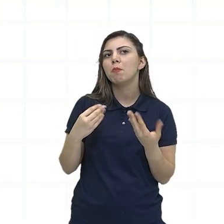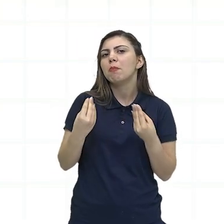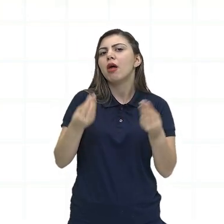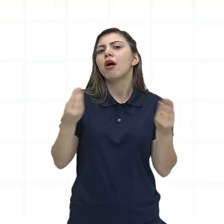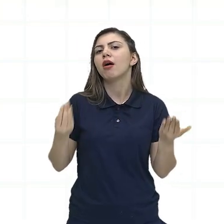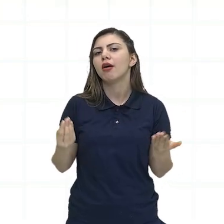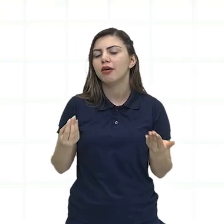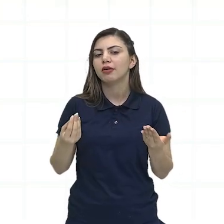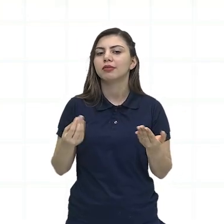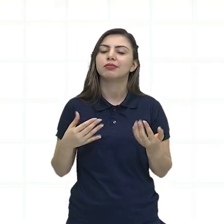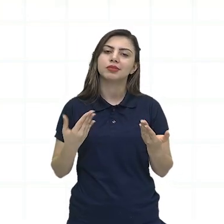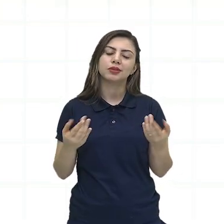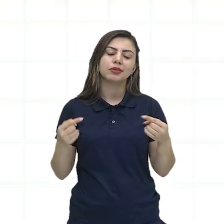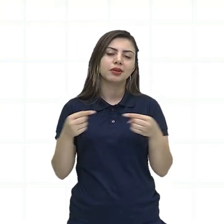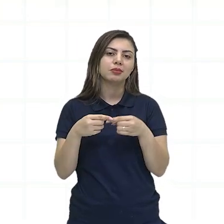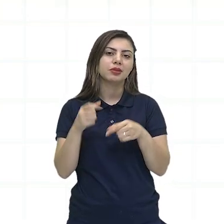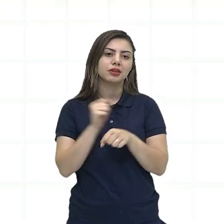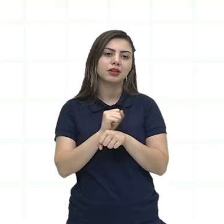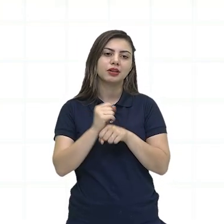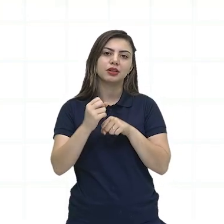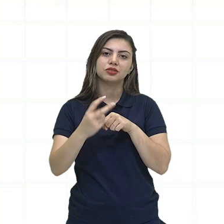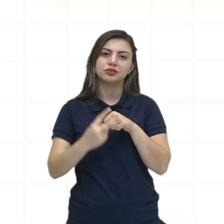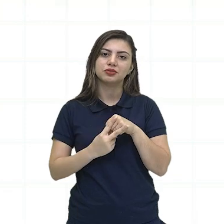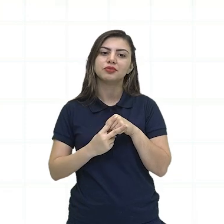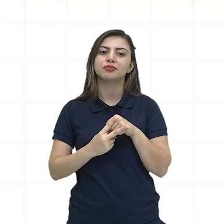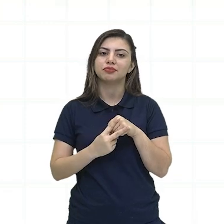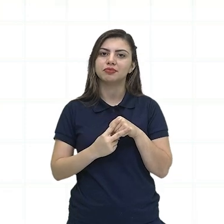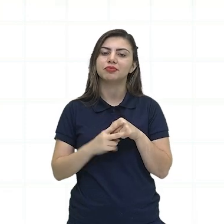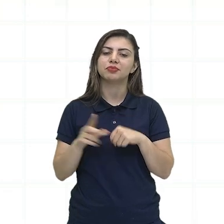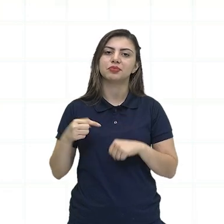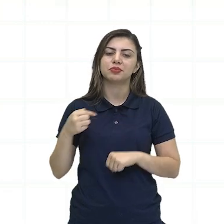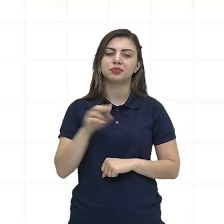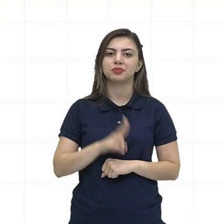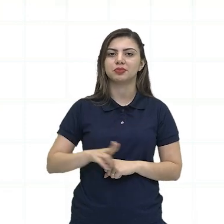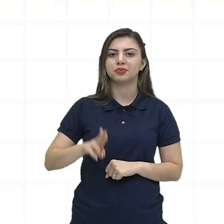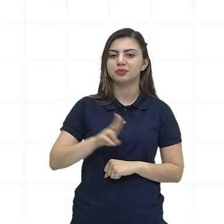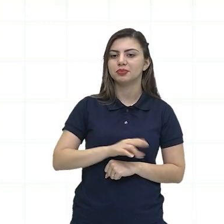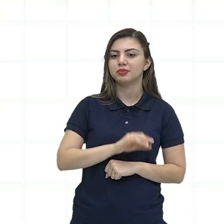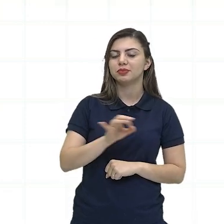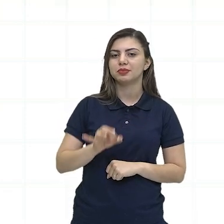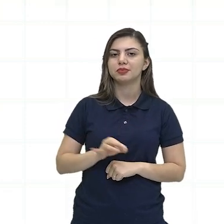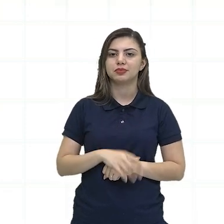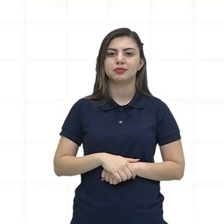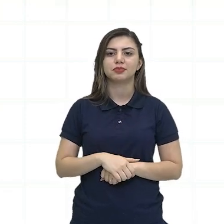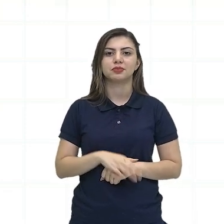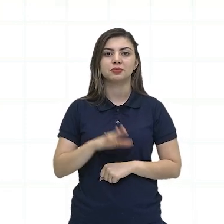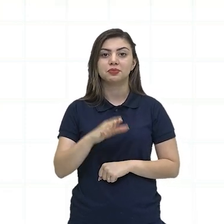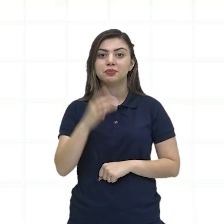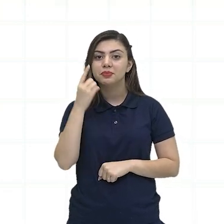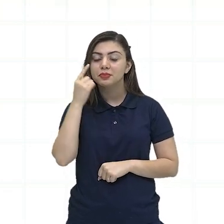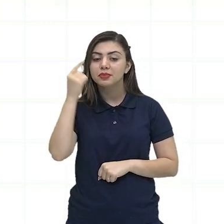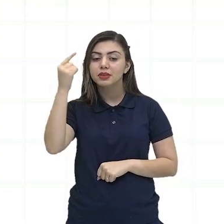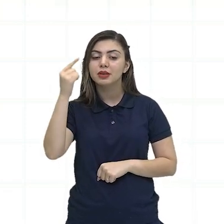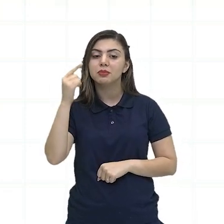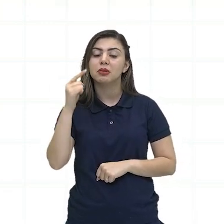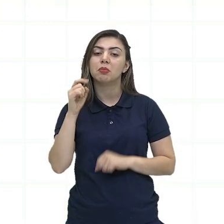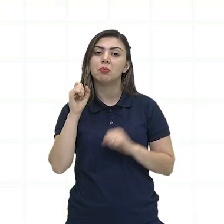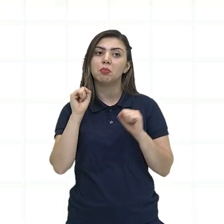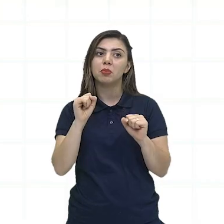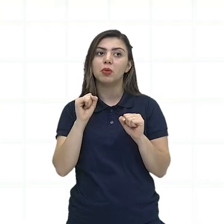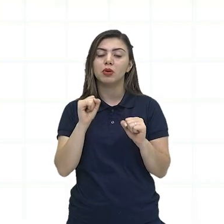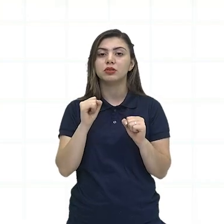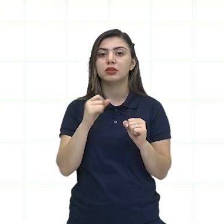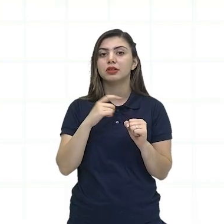para isso que servem os advérbios, para isso que nós utilizamos, mas, como nós vimos, ele expressa várias ideias,